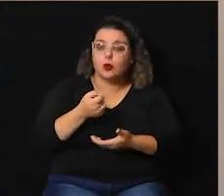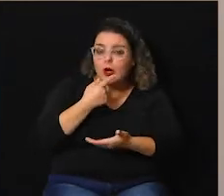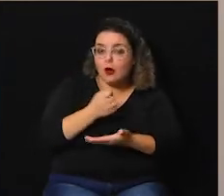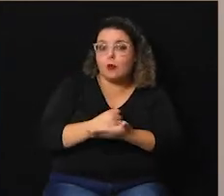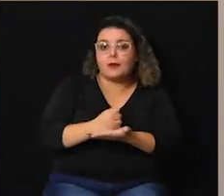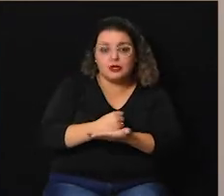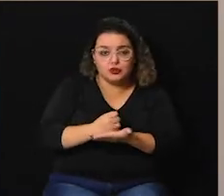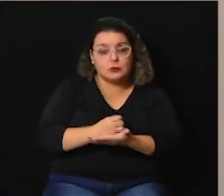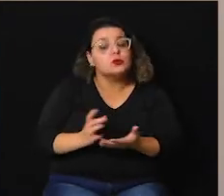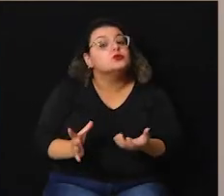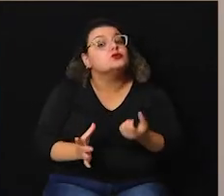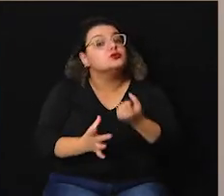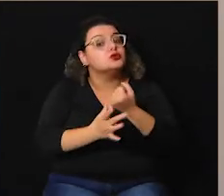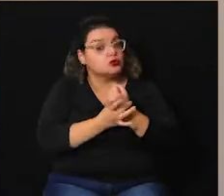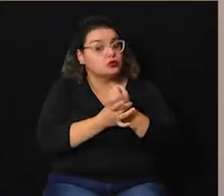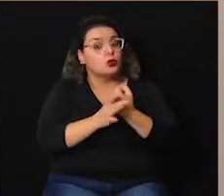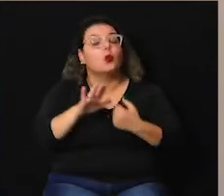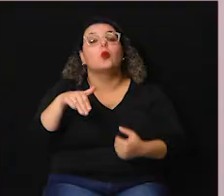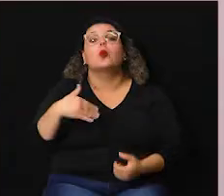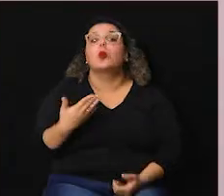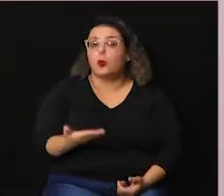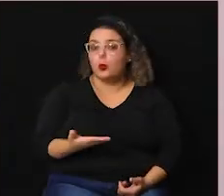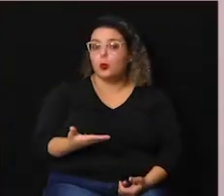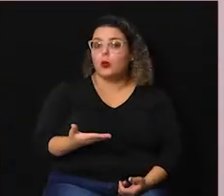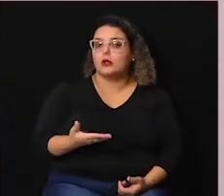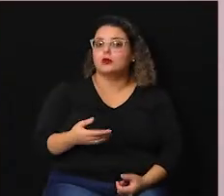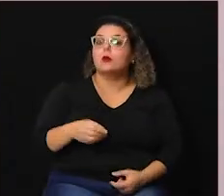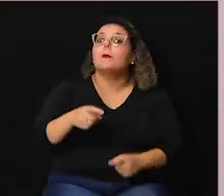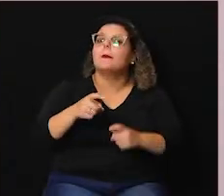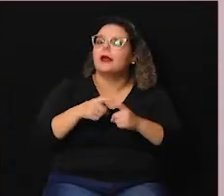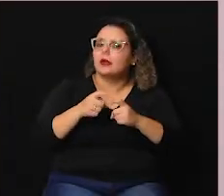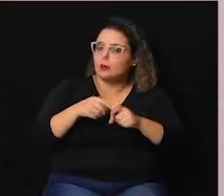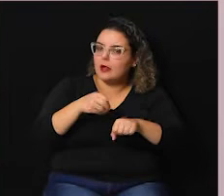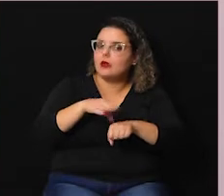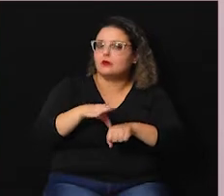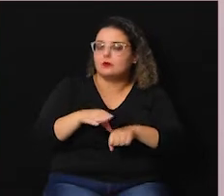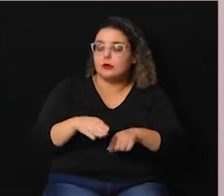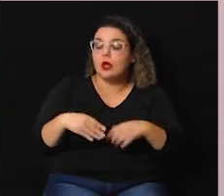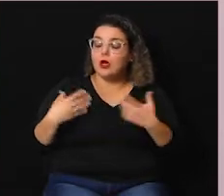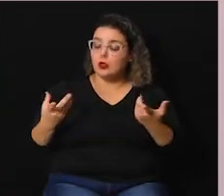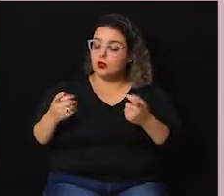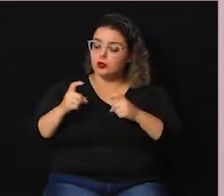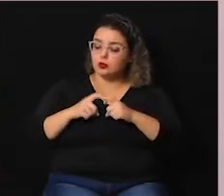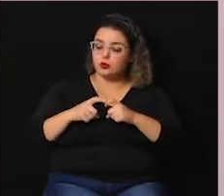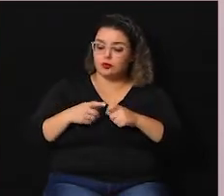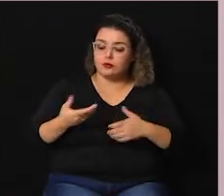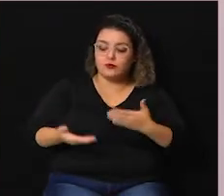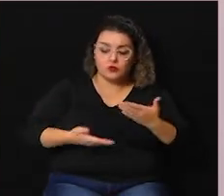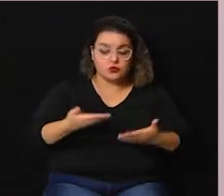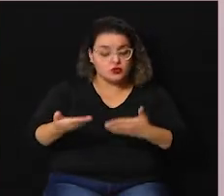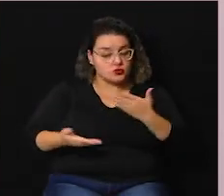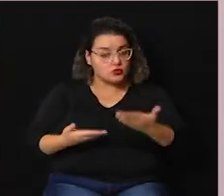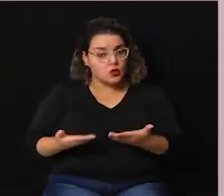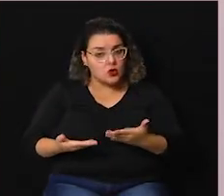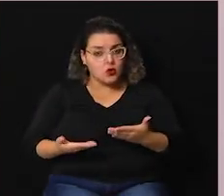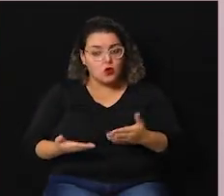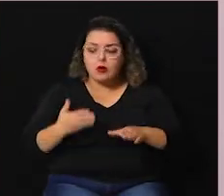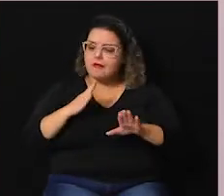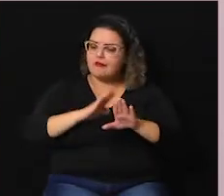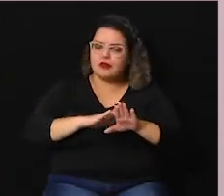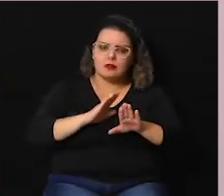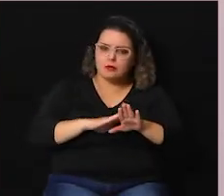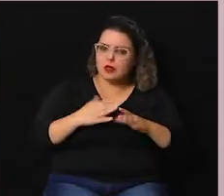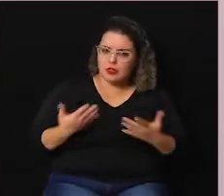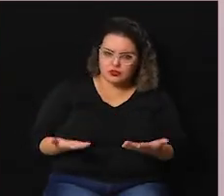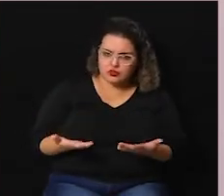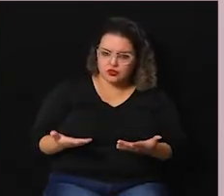seguro, quando indicado pelo médico. E doutor, feito o tratamento, que o senhor vê na prática,